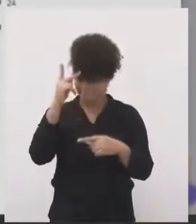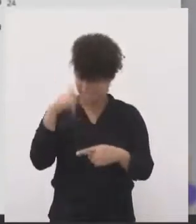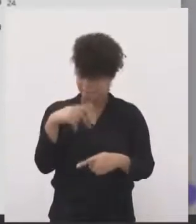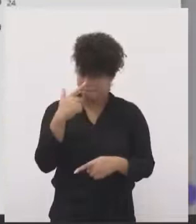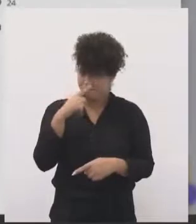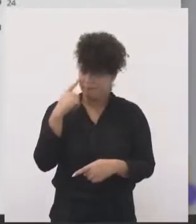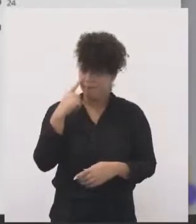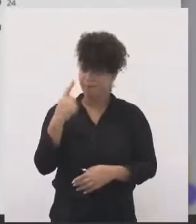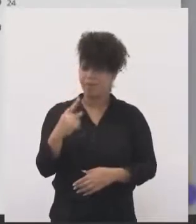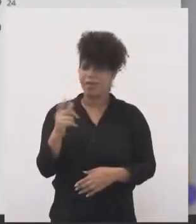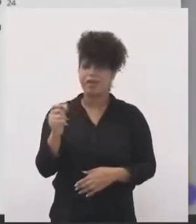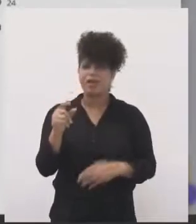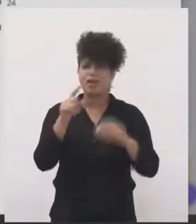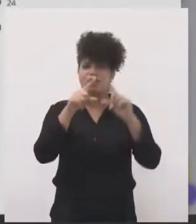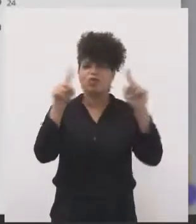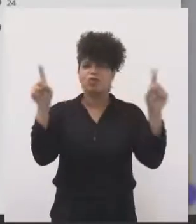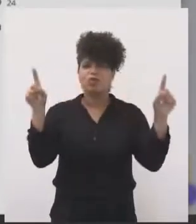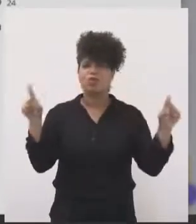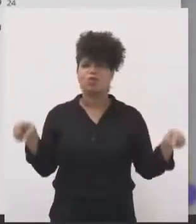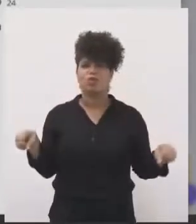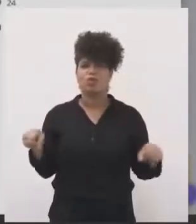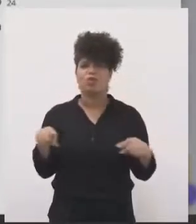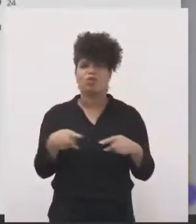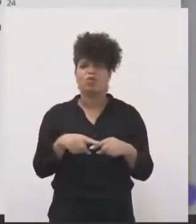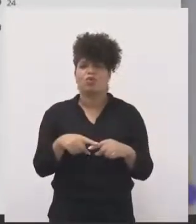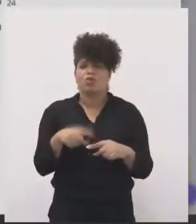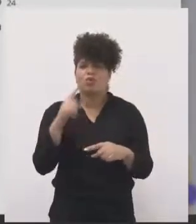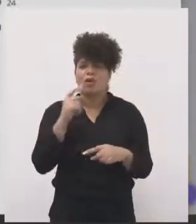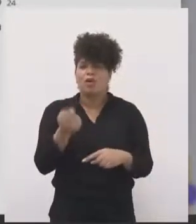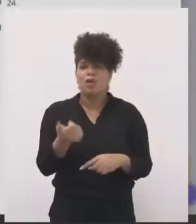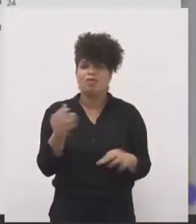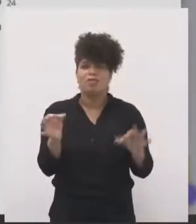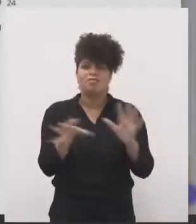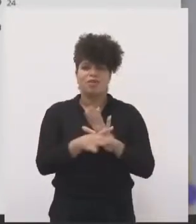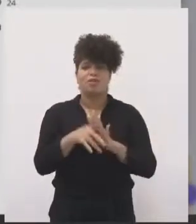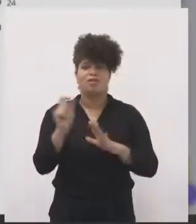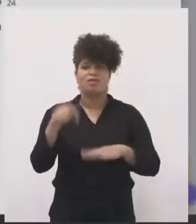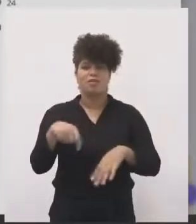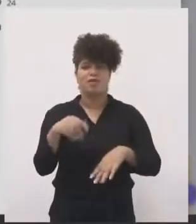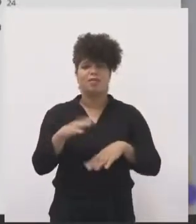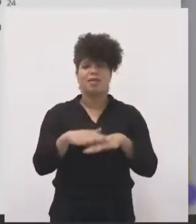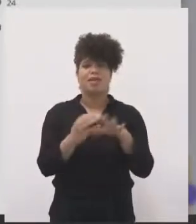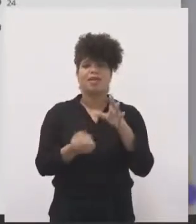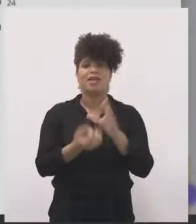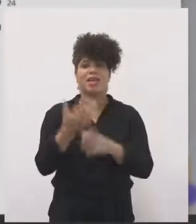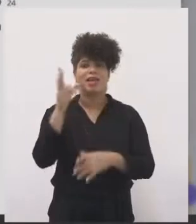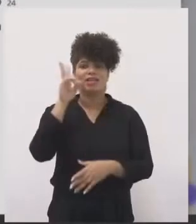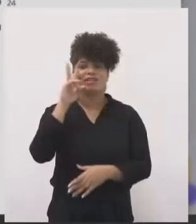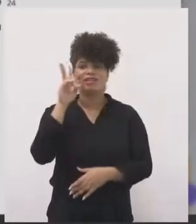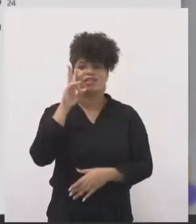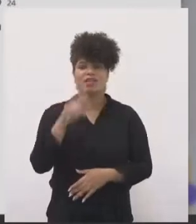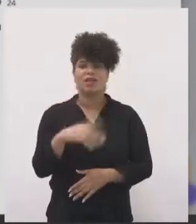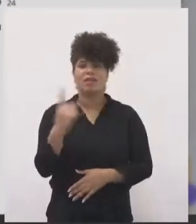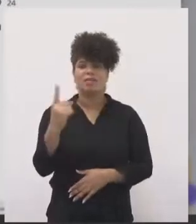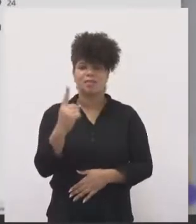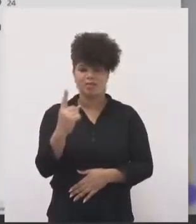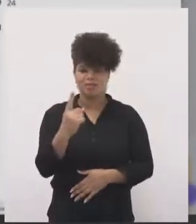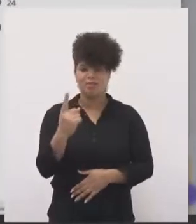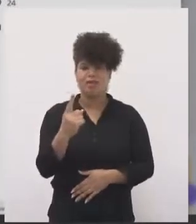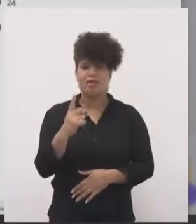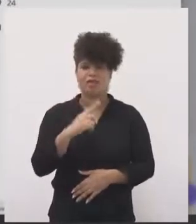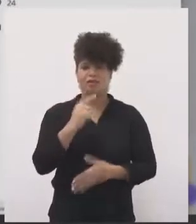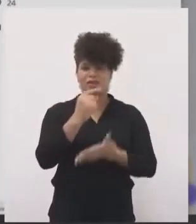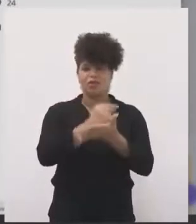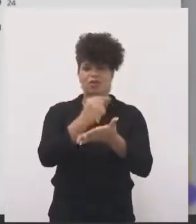que o modelinho já está pré-pronto, para o professor criar a sua própria história. Então, eu já tenho o primeiro quadro com